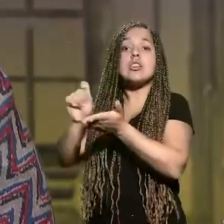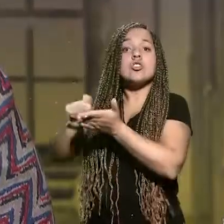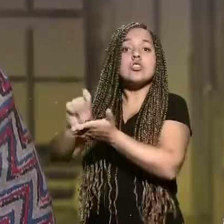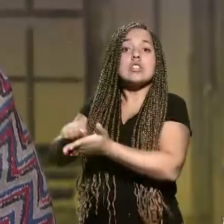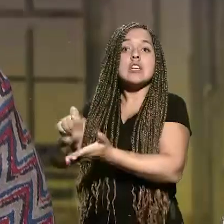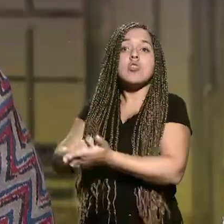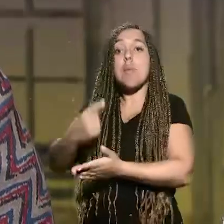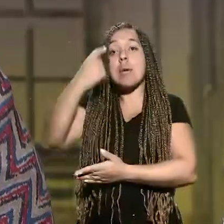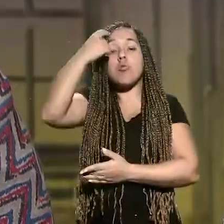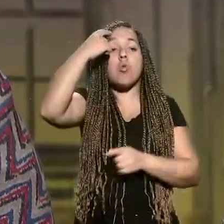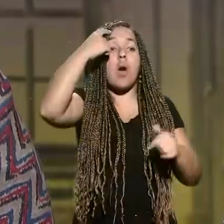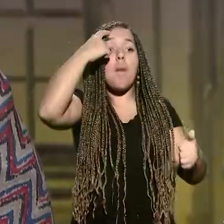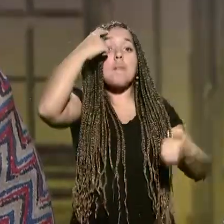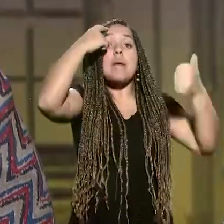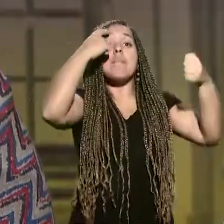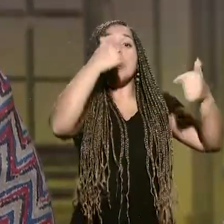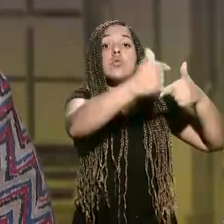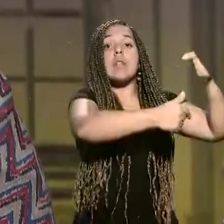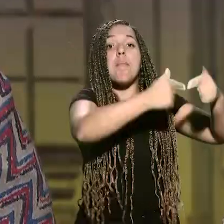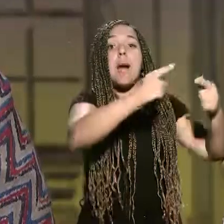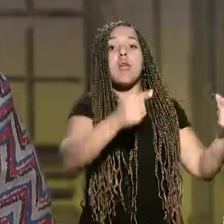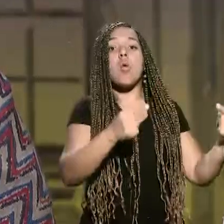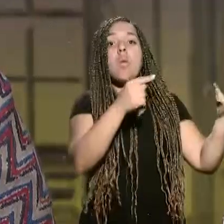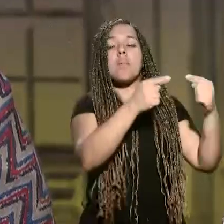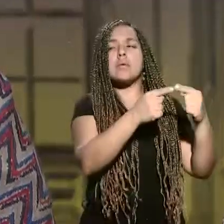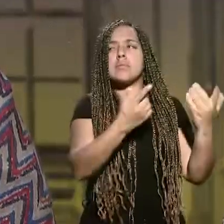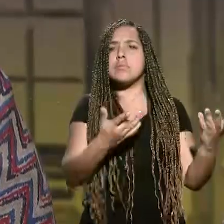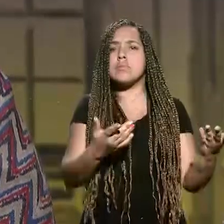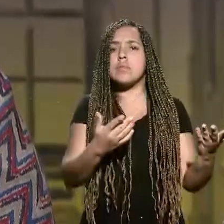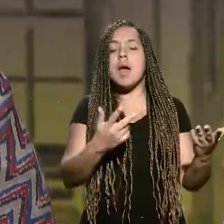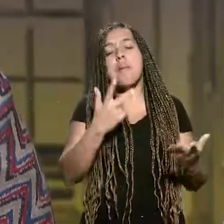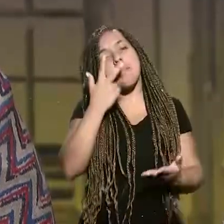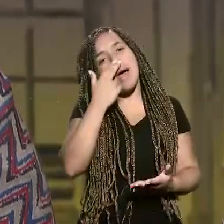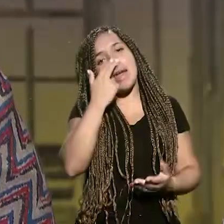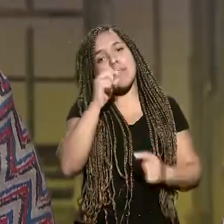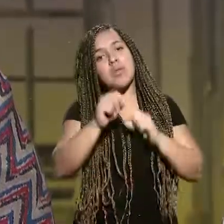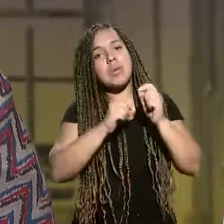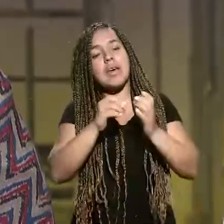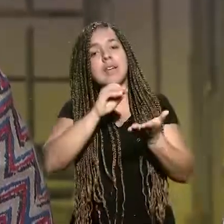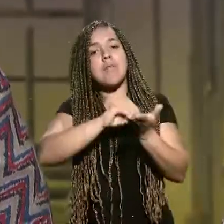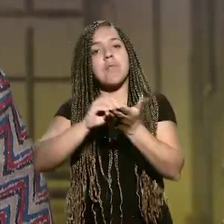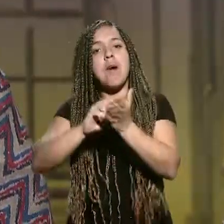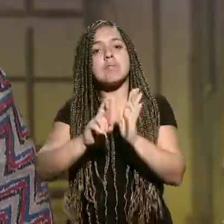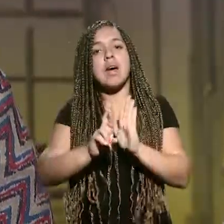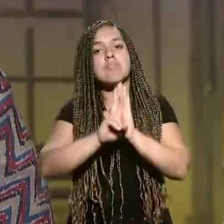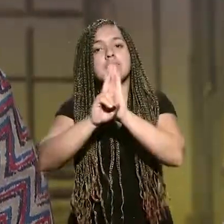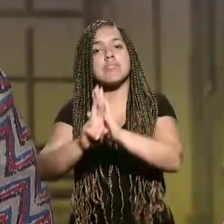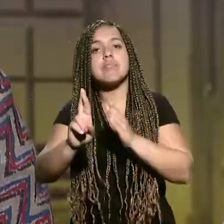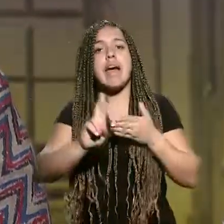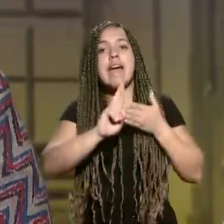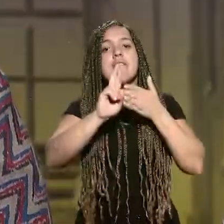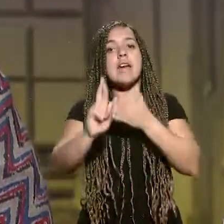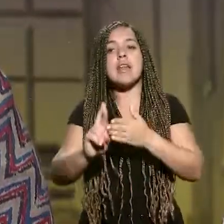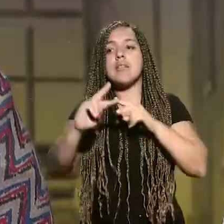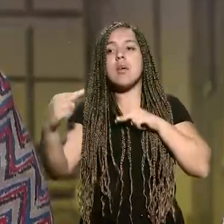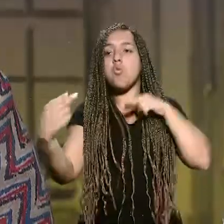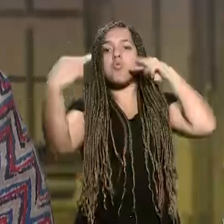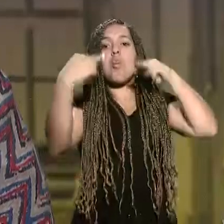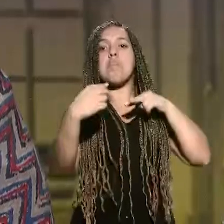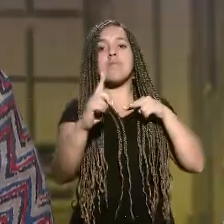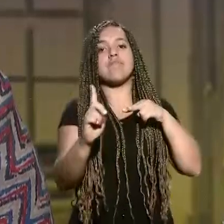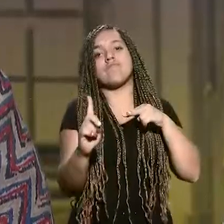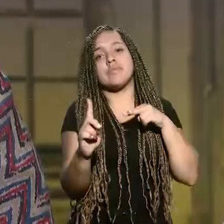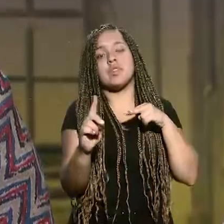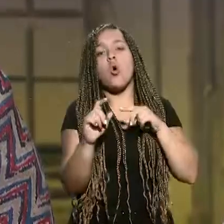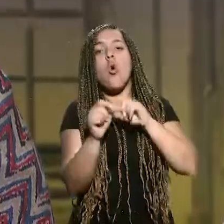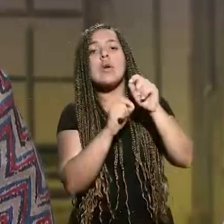de personagens e personalidades fundamentais para o meu estudante e para mim mesma,